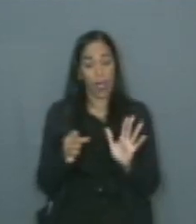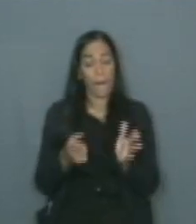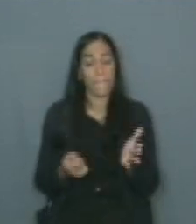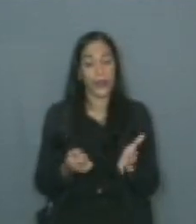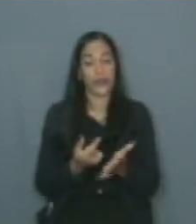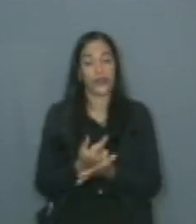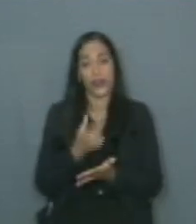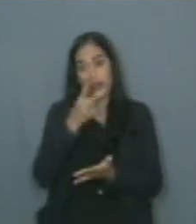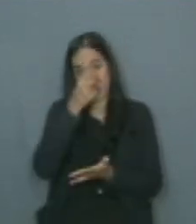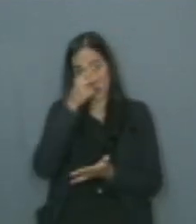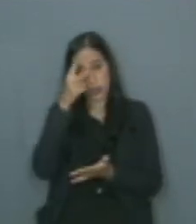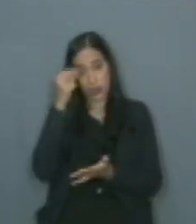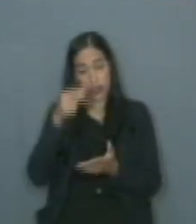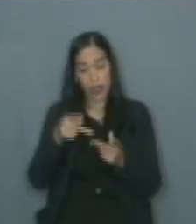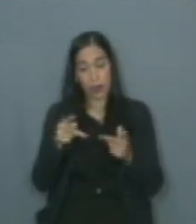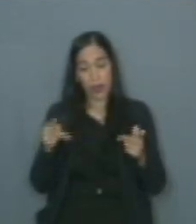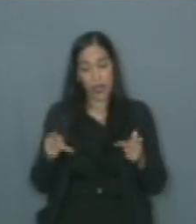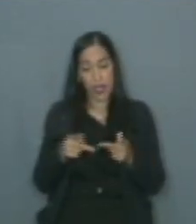com pratinho de ouro.